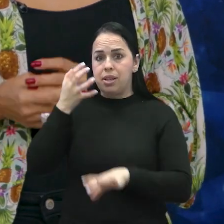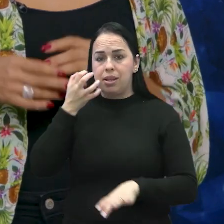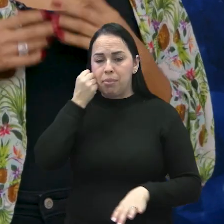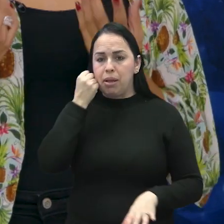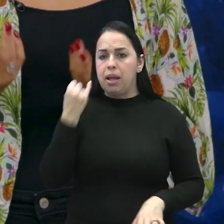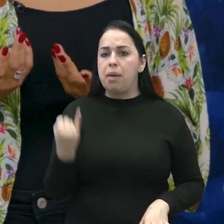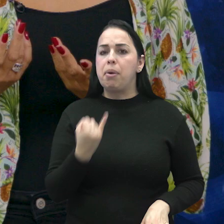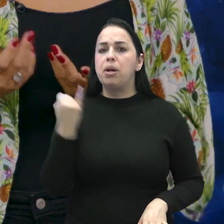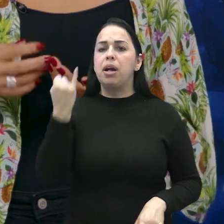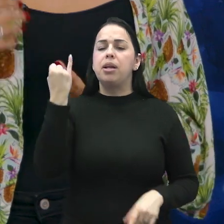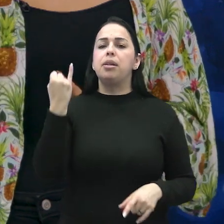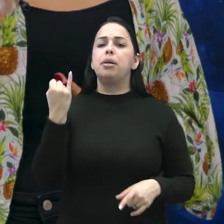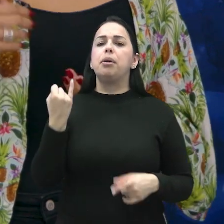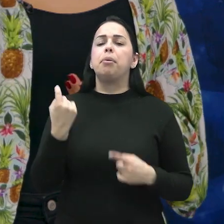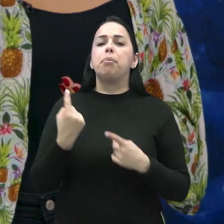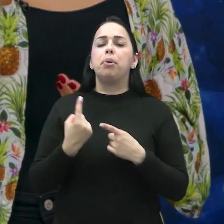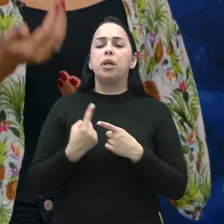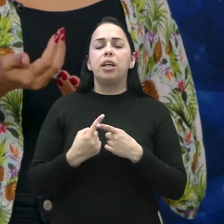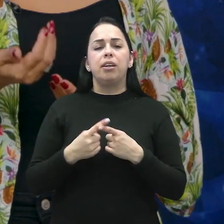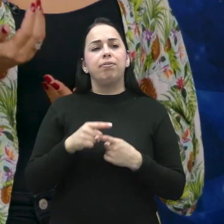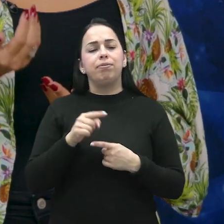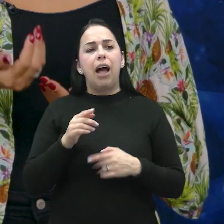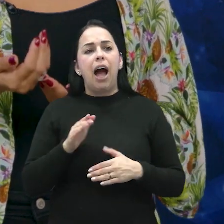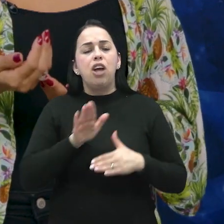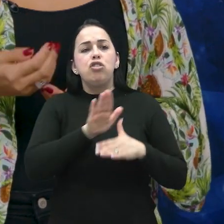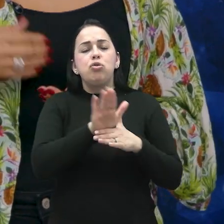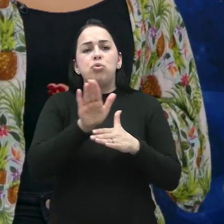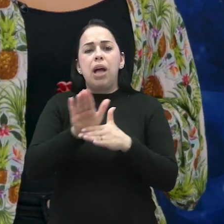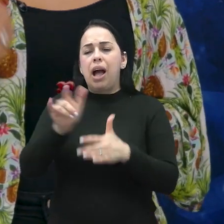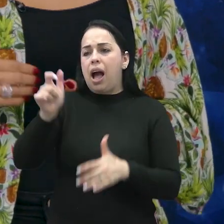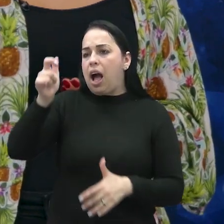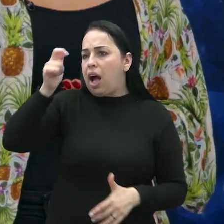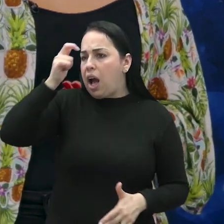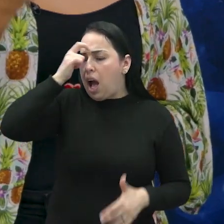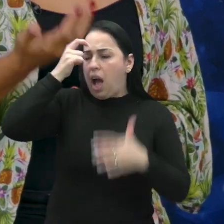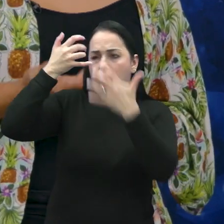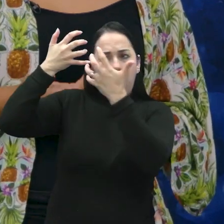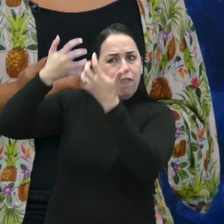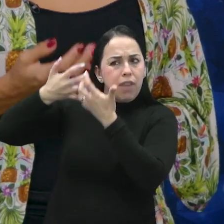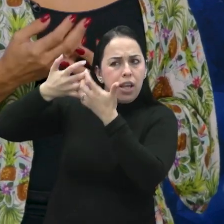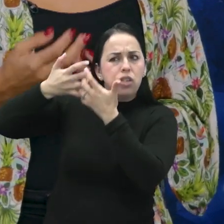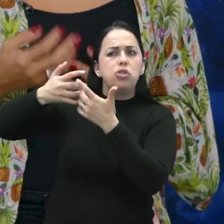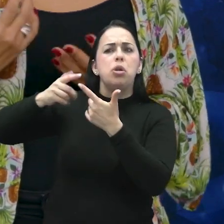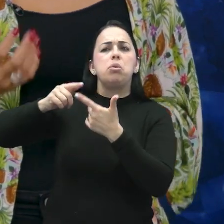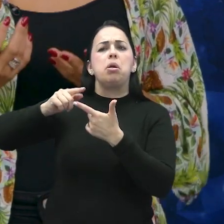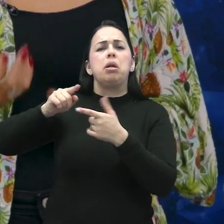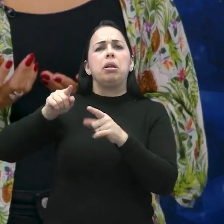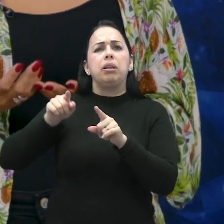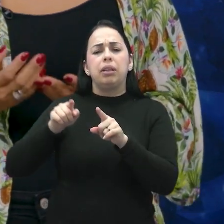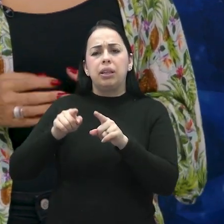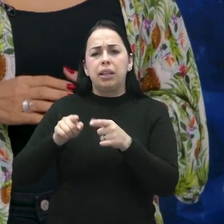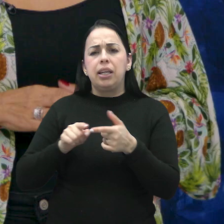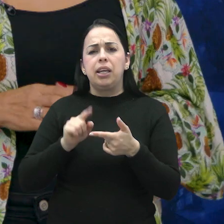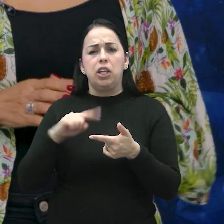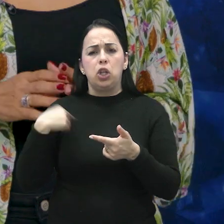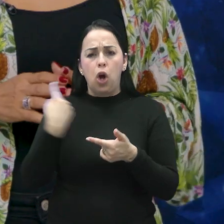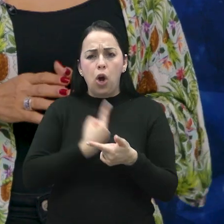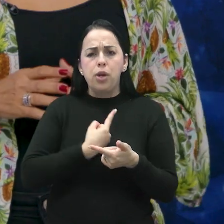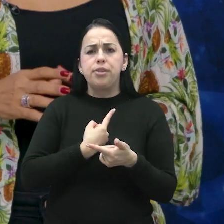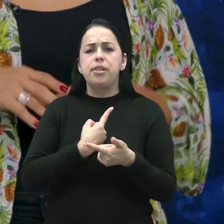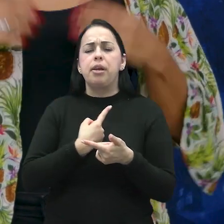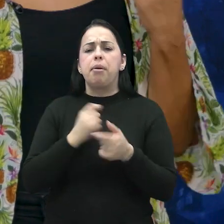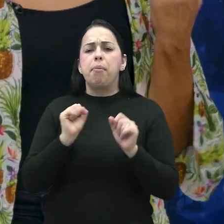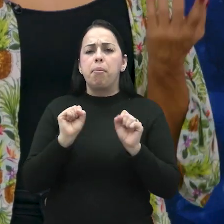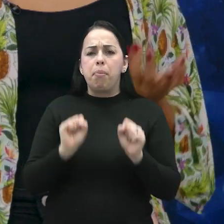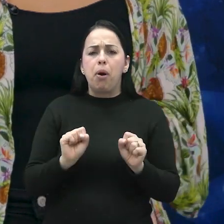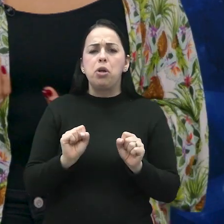é assim, de extrema importância para que a gente possa refletir, para que a gente possa convidar à reflexão, para que a gente